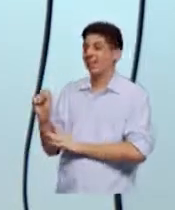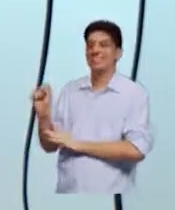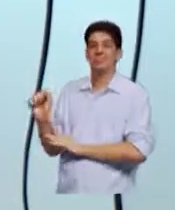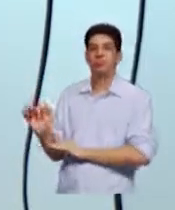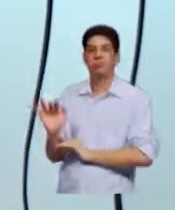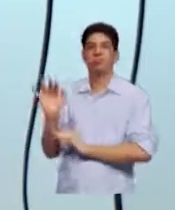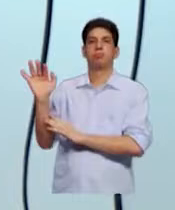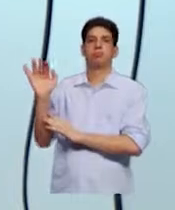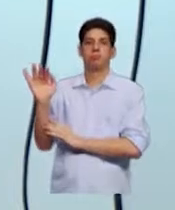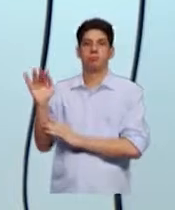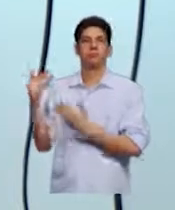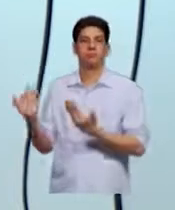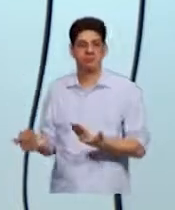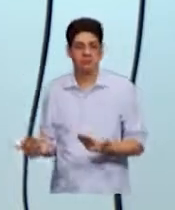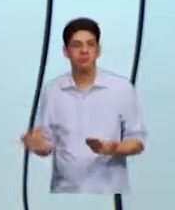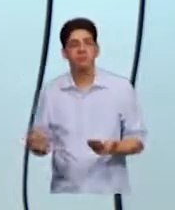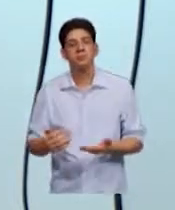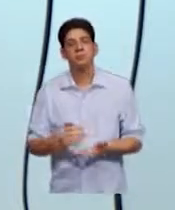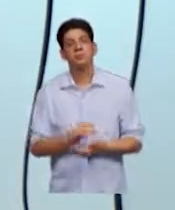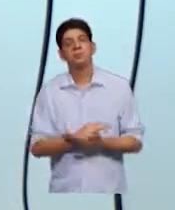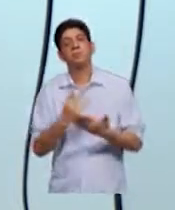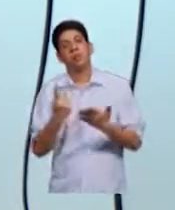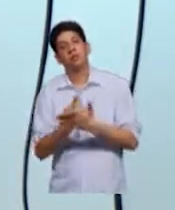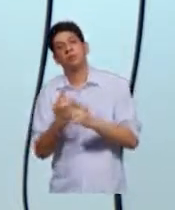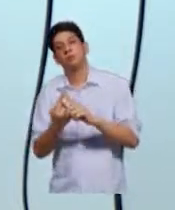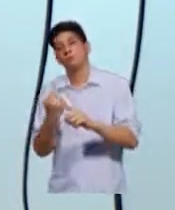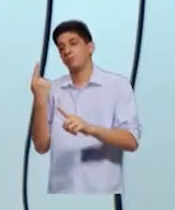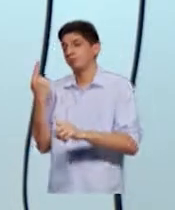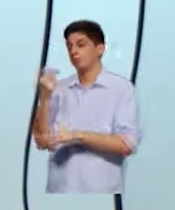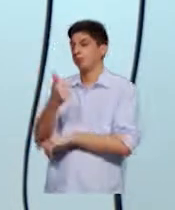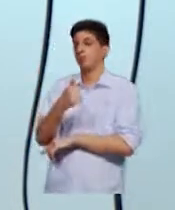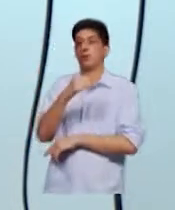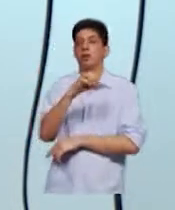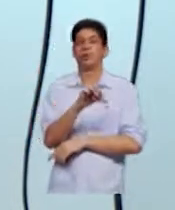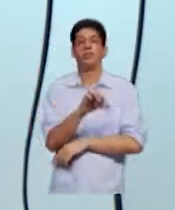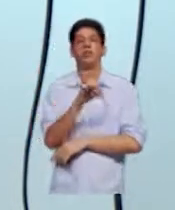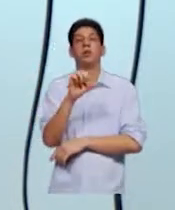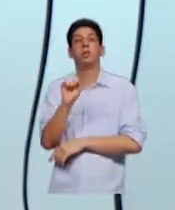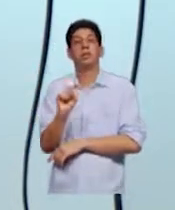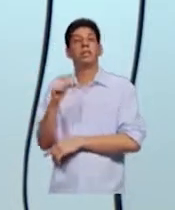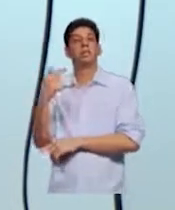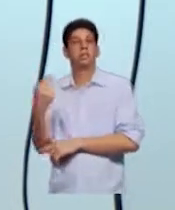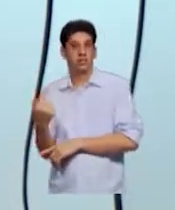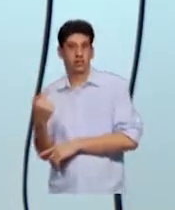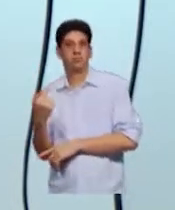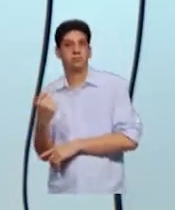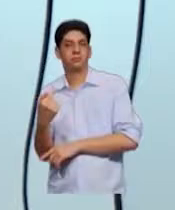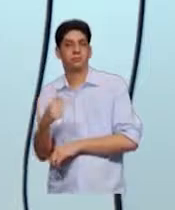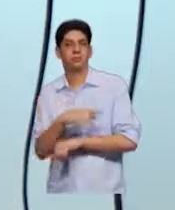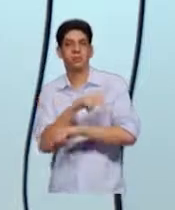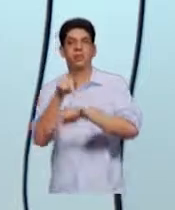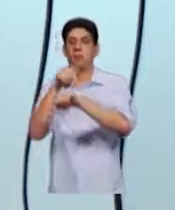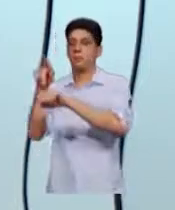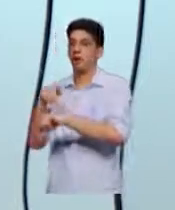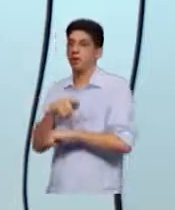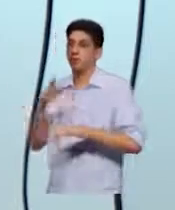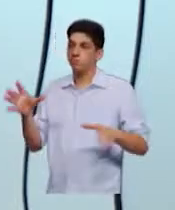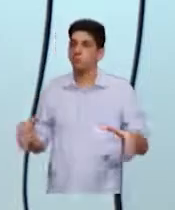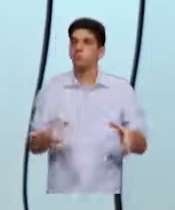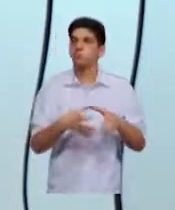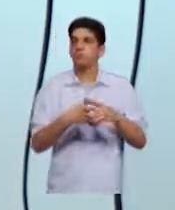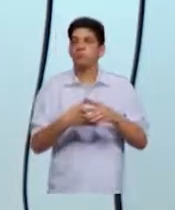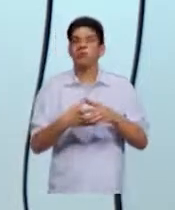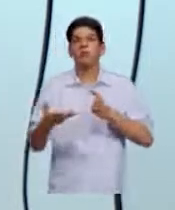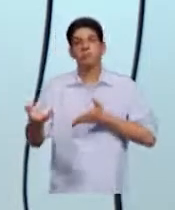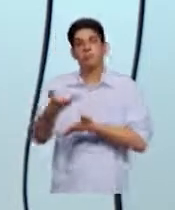foi o que aconteceu em 1987, onde os países reuniram para fazer